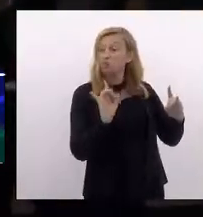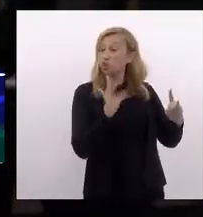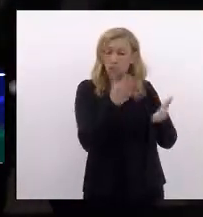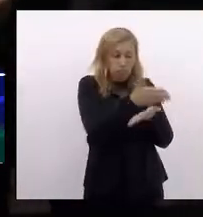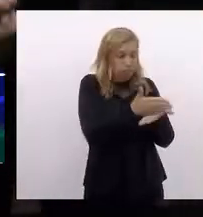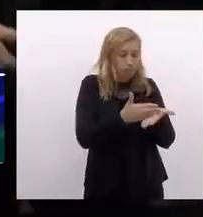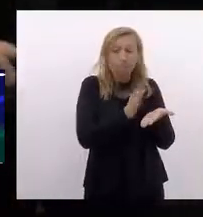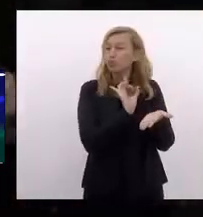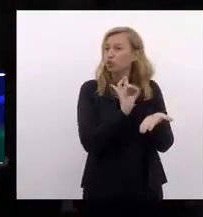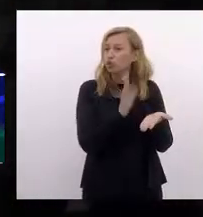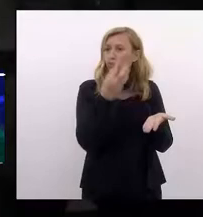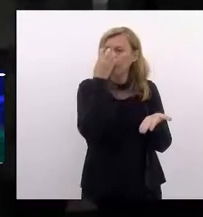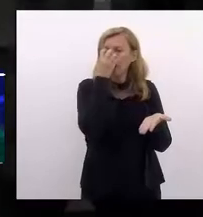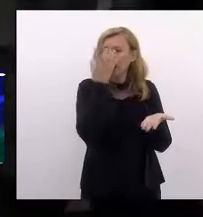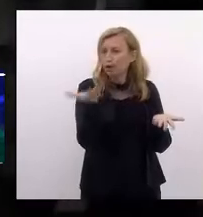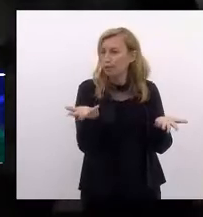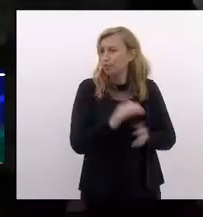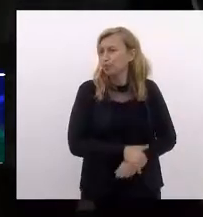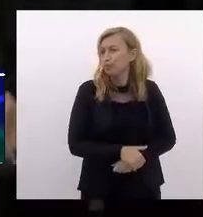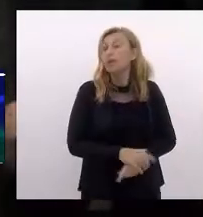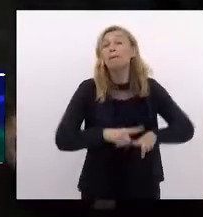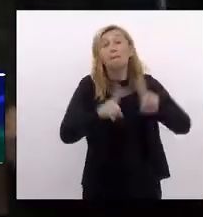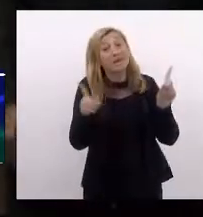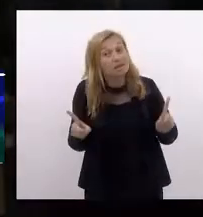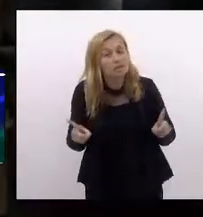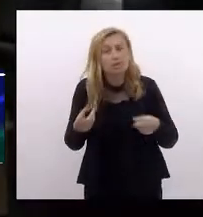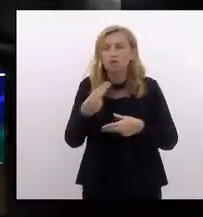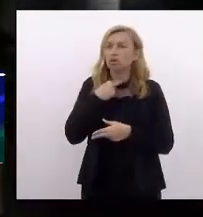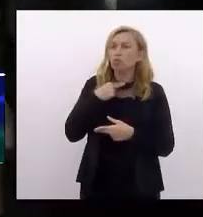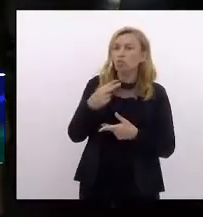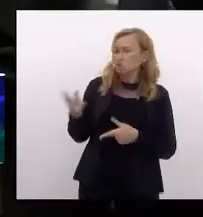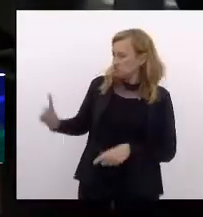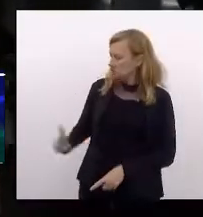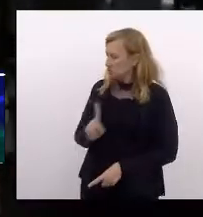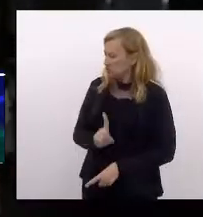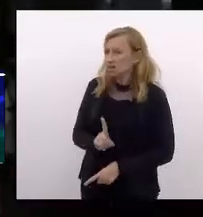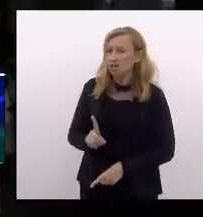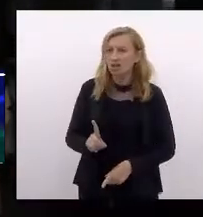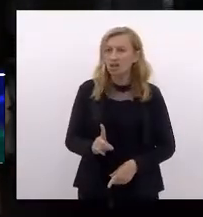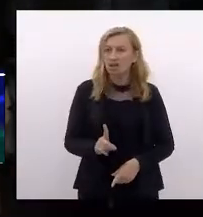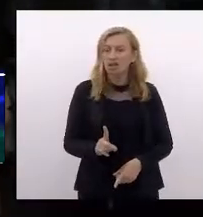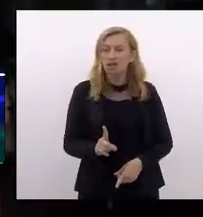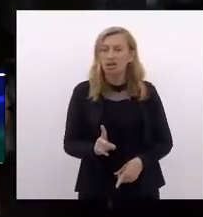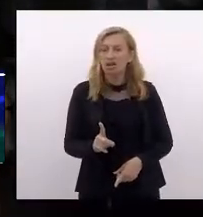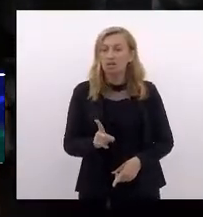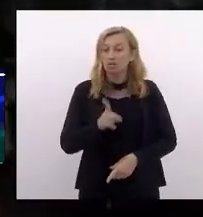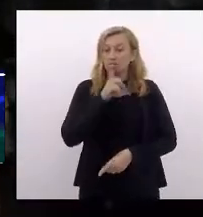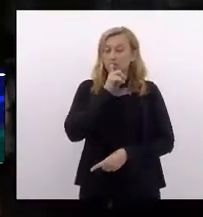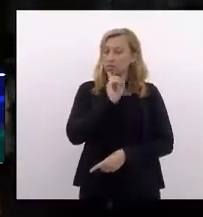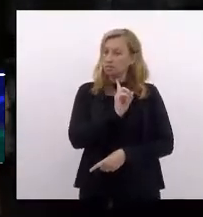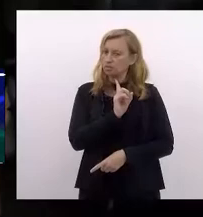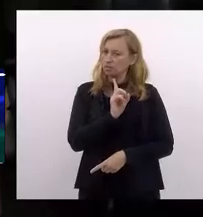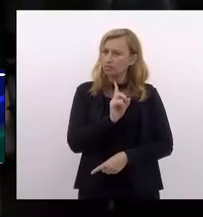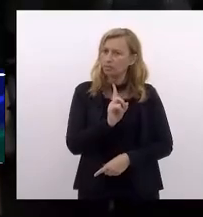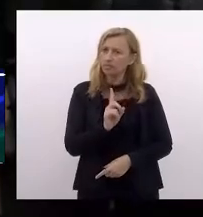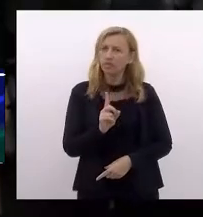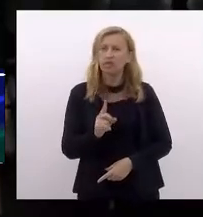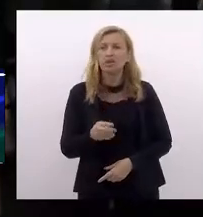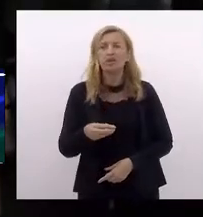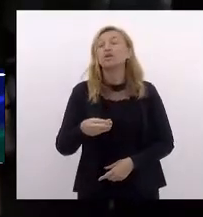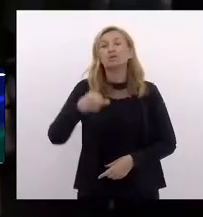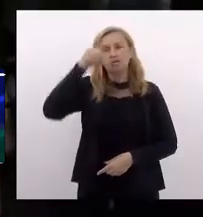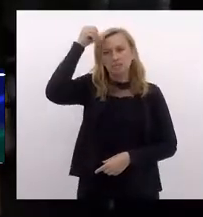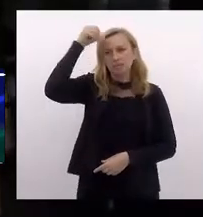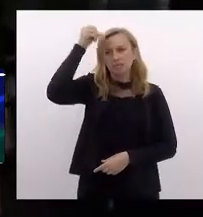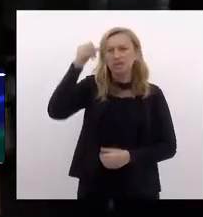divisórias era um verdadeiro circo Twitter mas eu não posso vir para cá e sem coerente o cão de caça era um